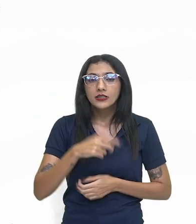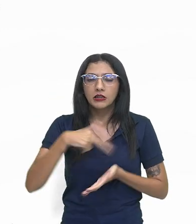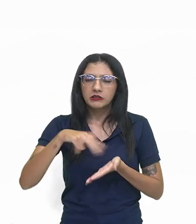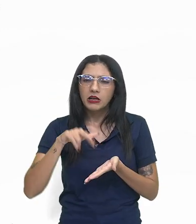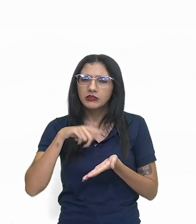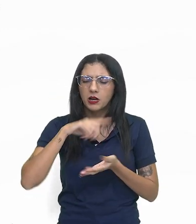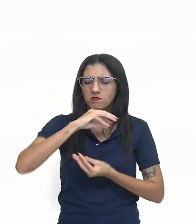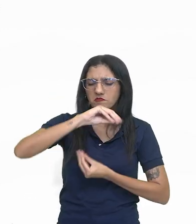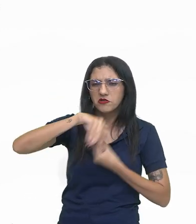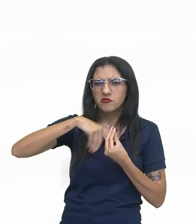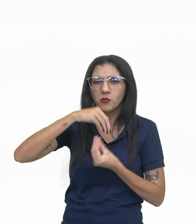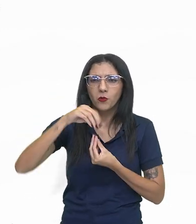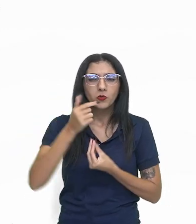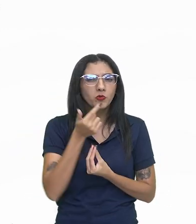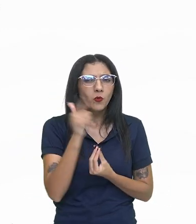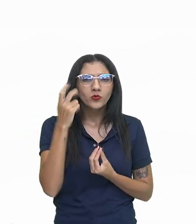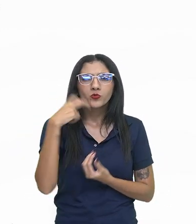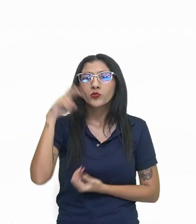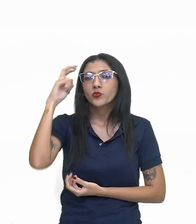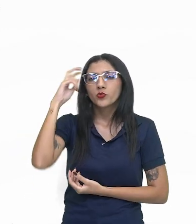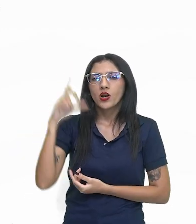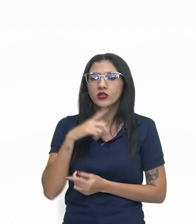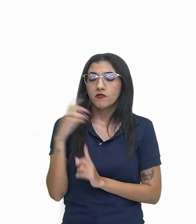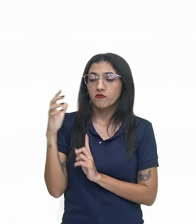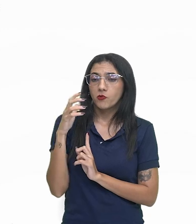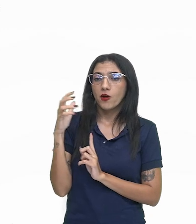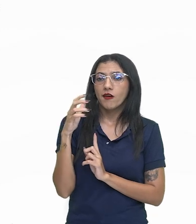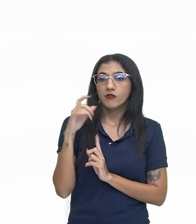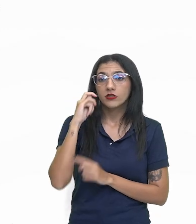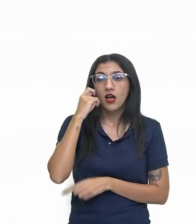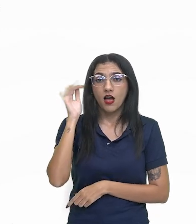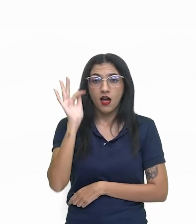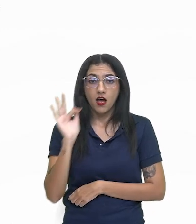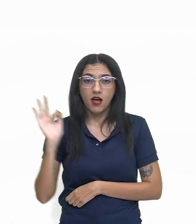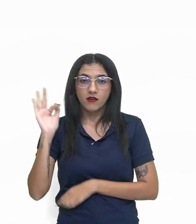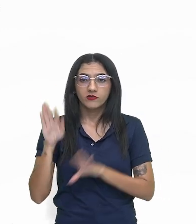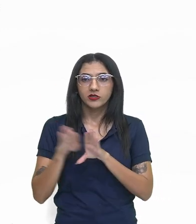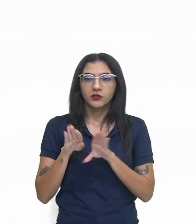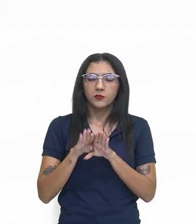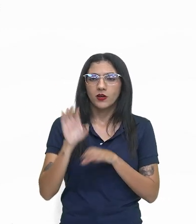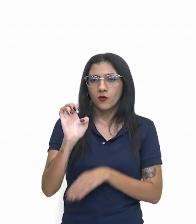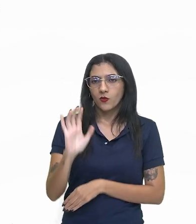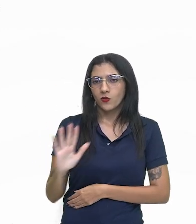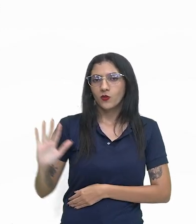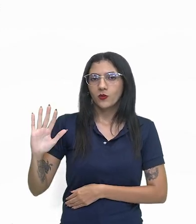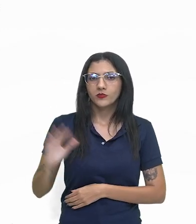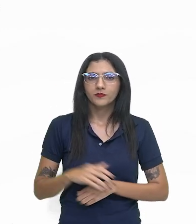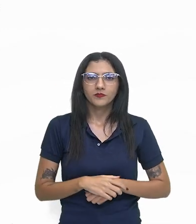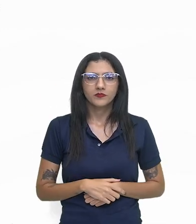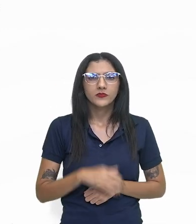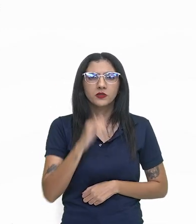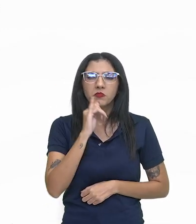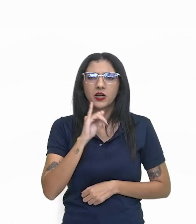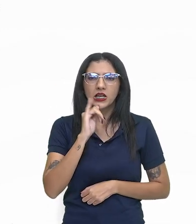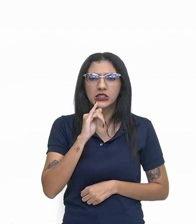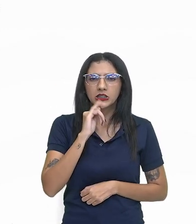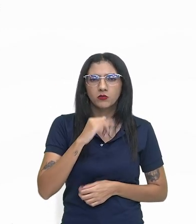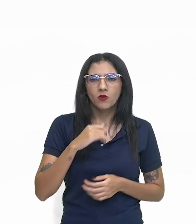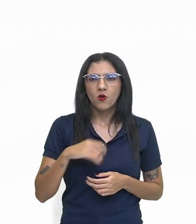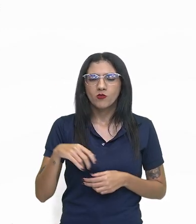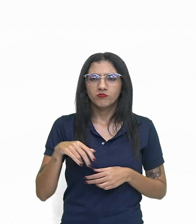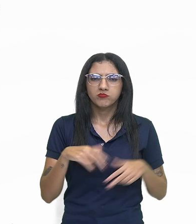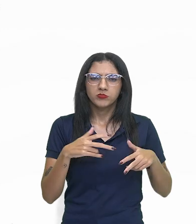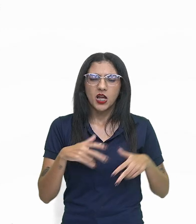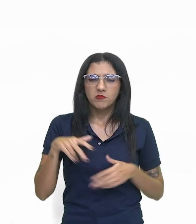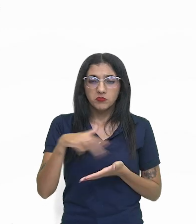miscigenou-se com outras culturas e recebeu influências africanas e europeias. como, por exemplo, o rebolado, que